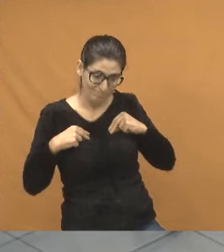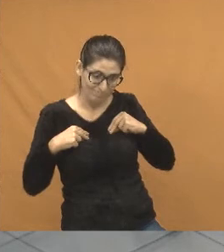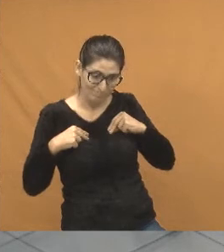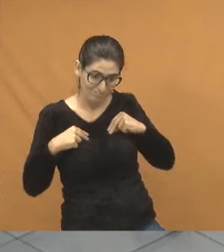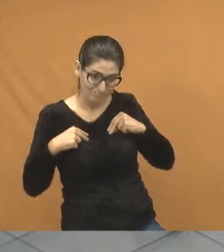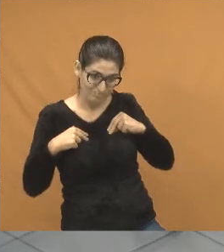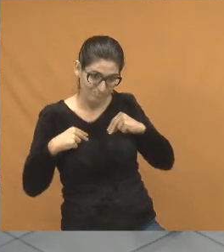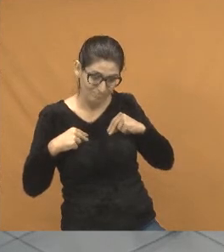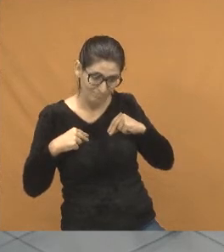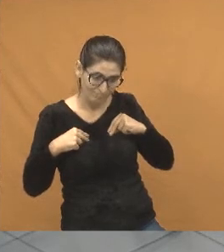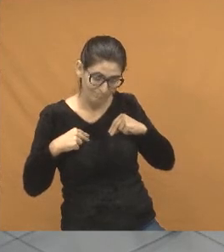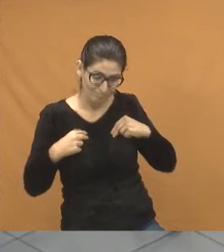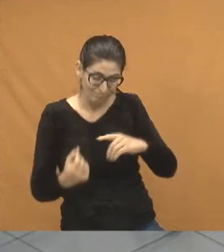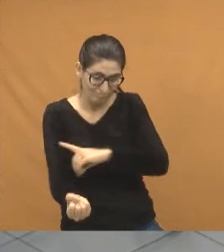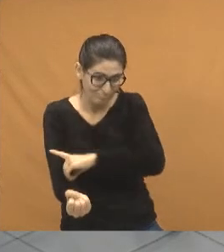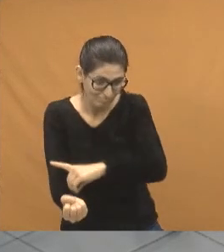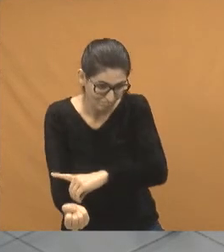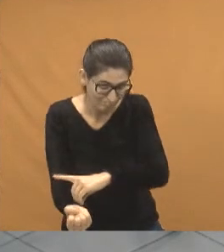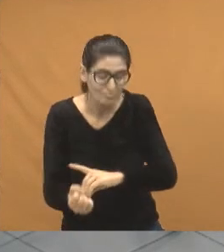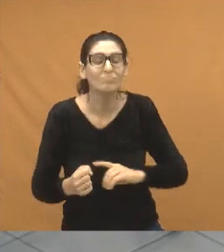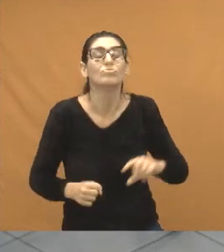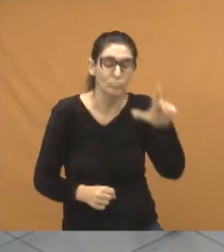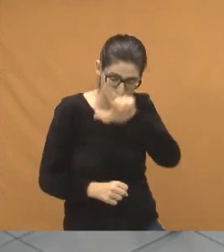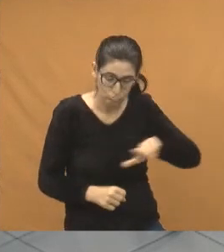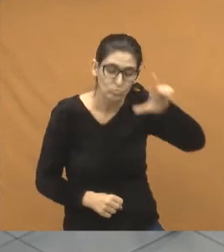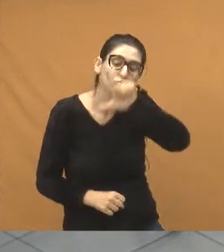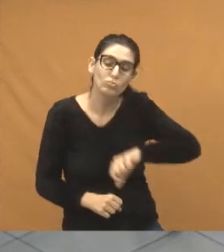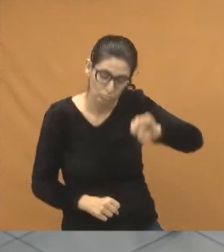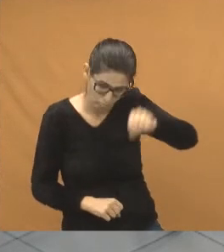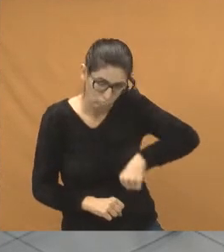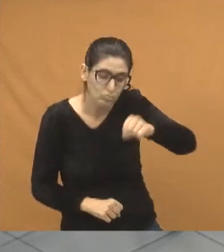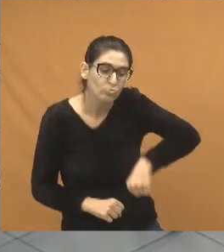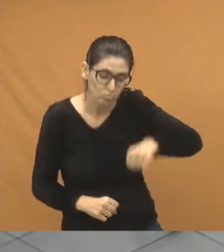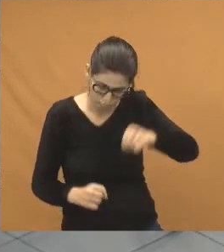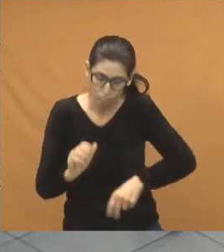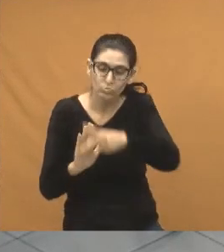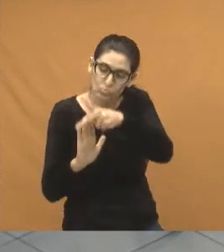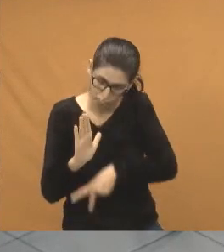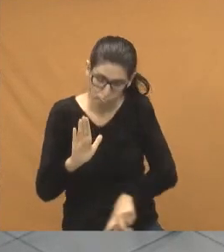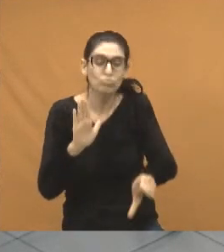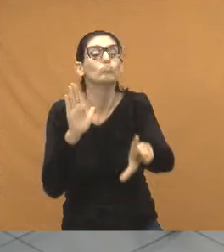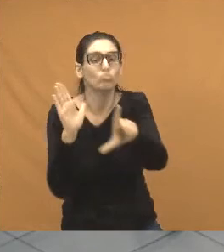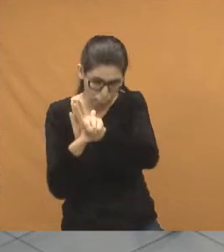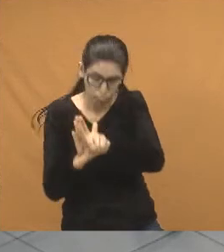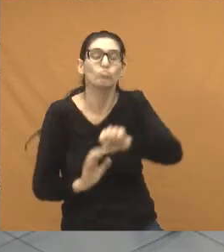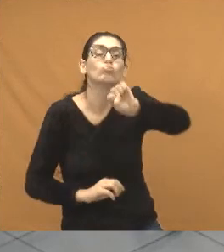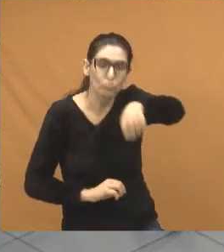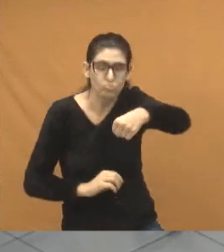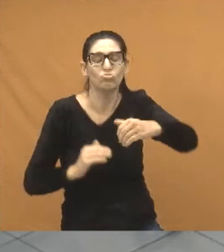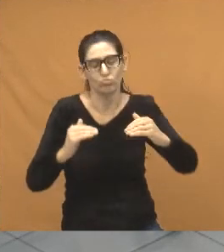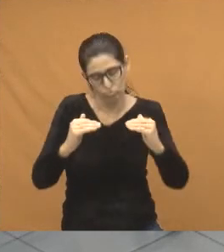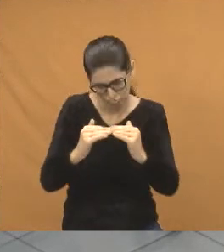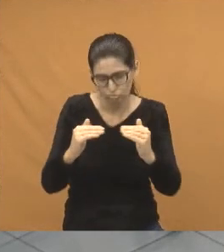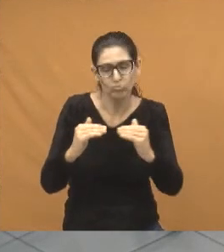pacientes, é lógico que eu sou favorável ao projeto de lei.